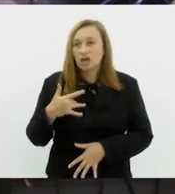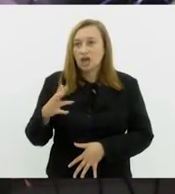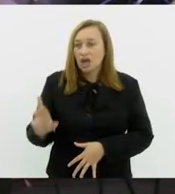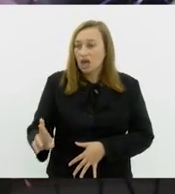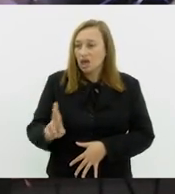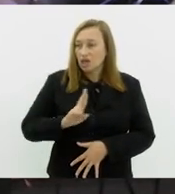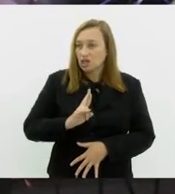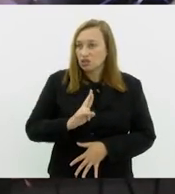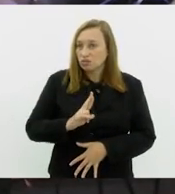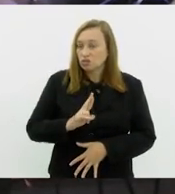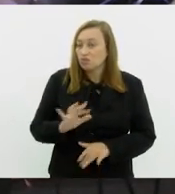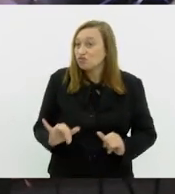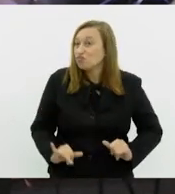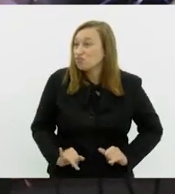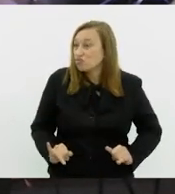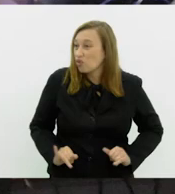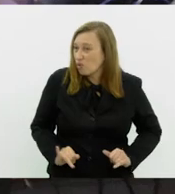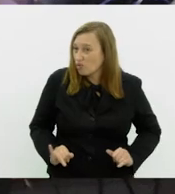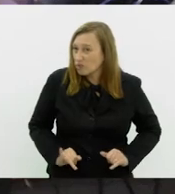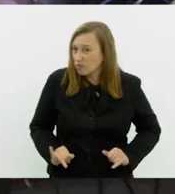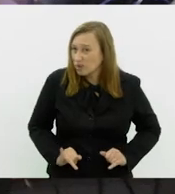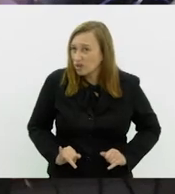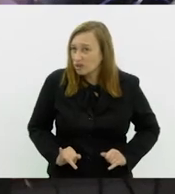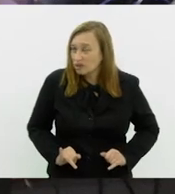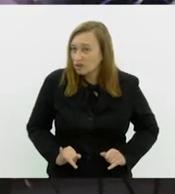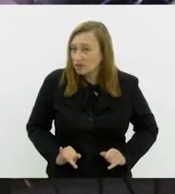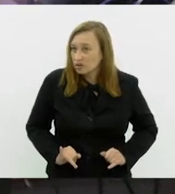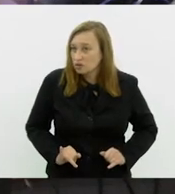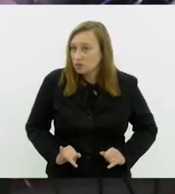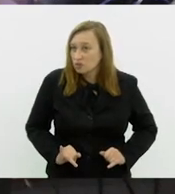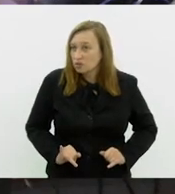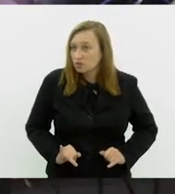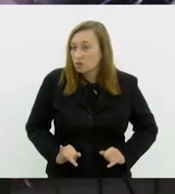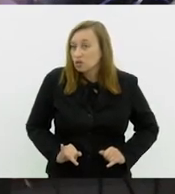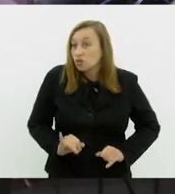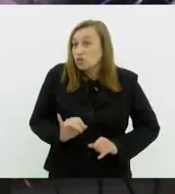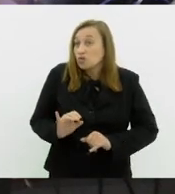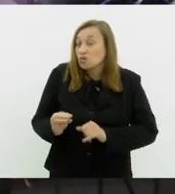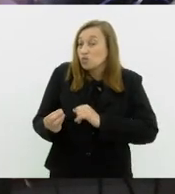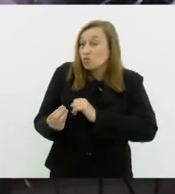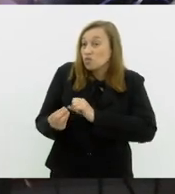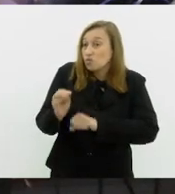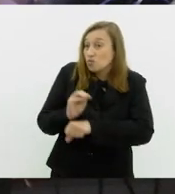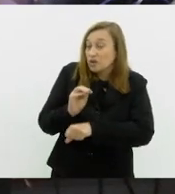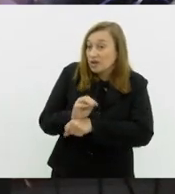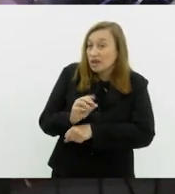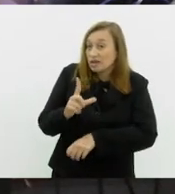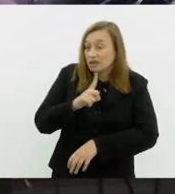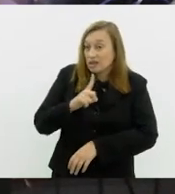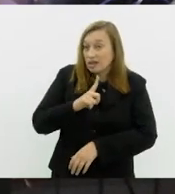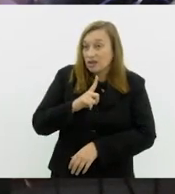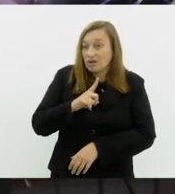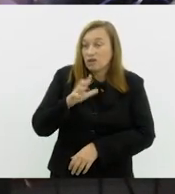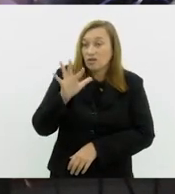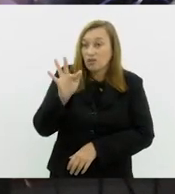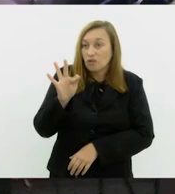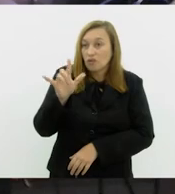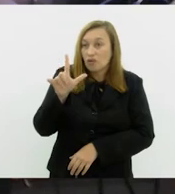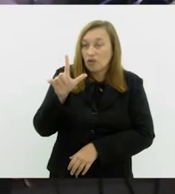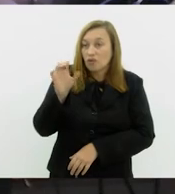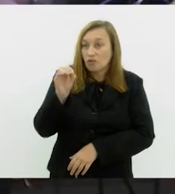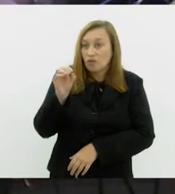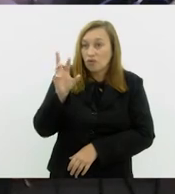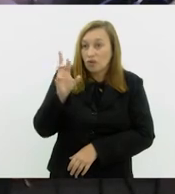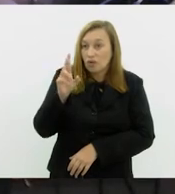resposta ao sofrimento diante daquele cuidado em excesso que ela tem, clonazepam, como se aquilo fosse tratar